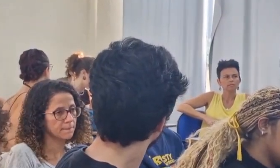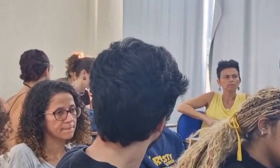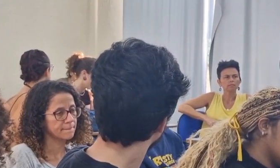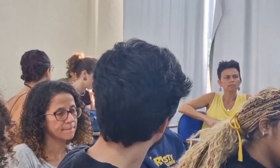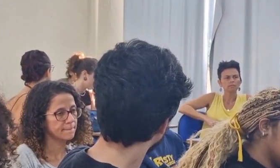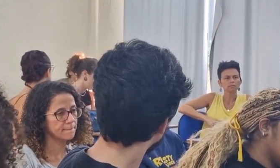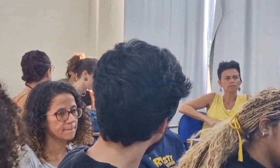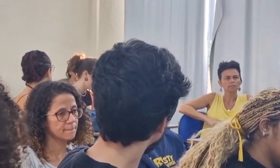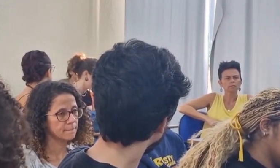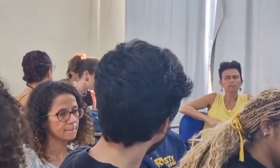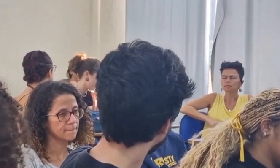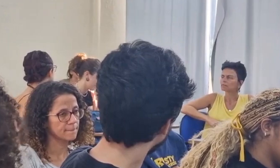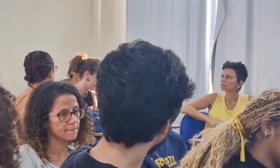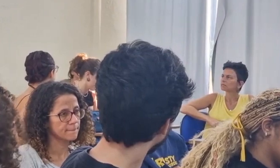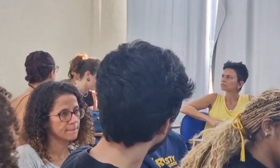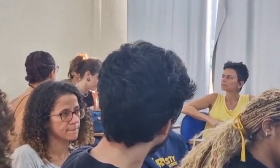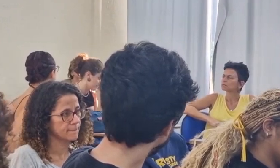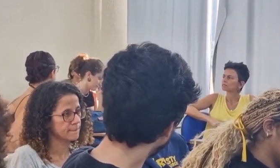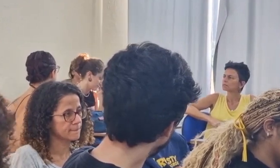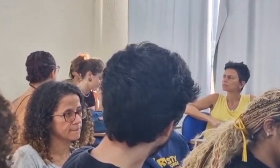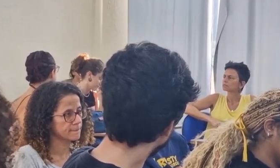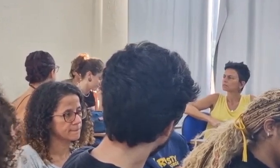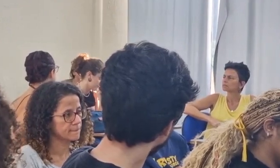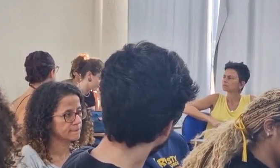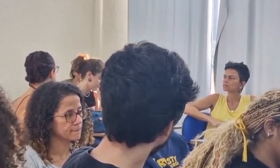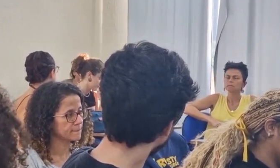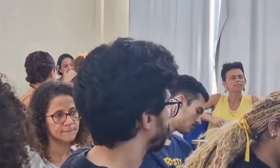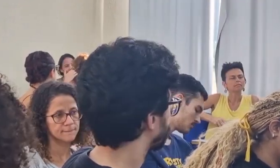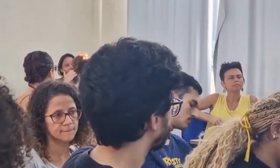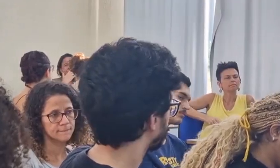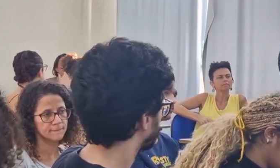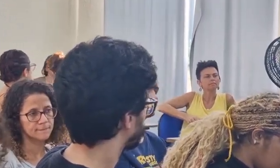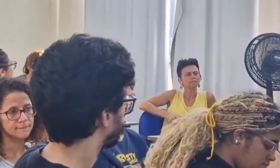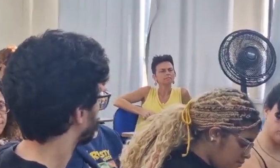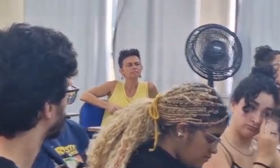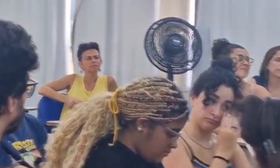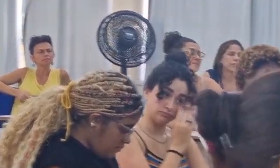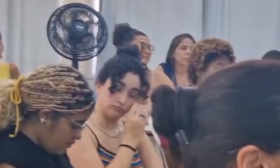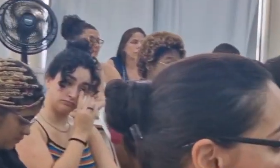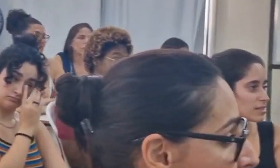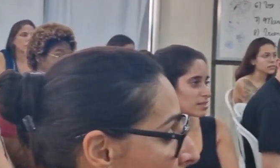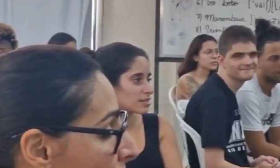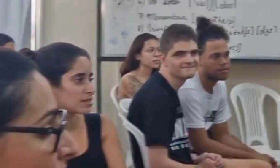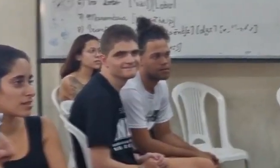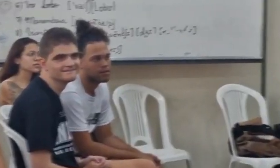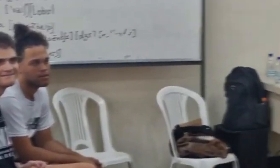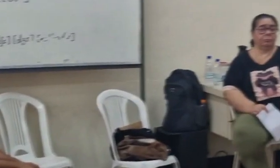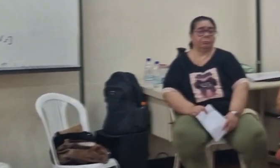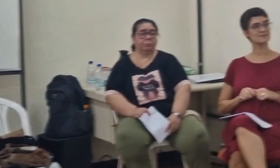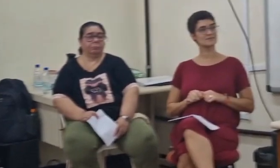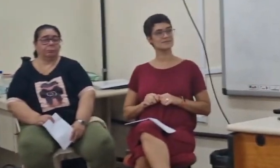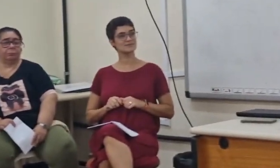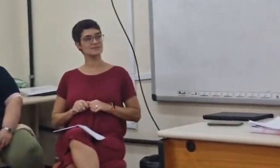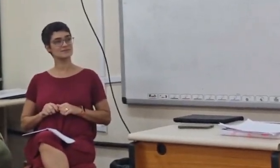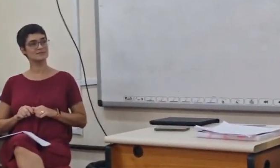exige mais estudo nessa descoberta do movimento. É, na primeira eu tinha tudo nesse espetáculo, não tinha ninguém